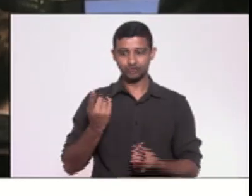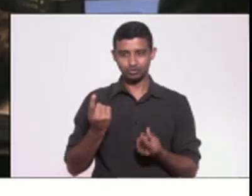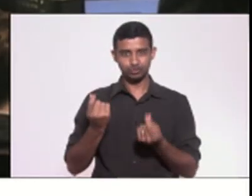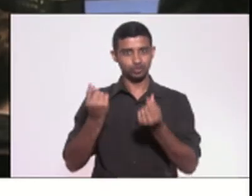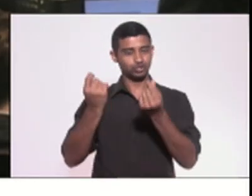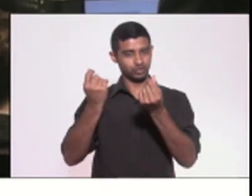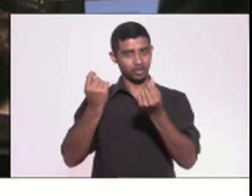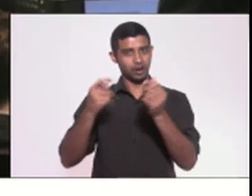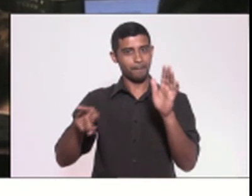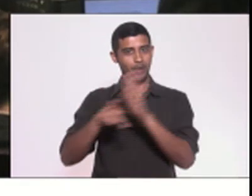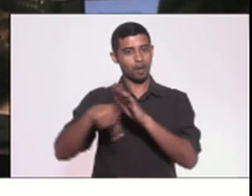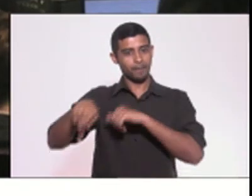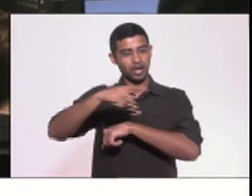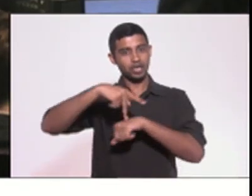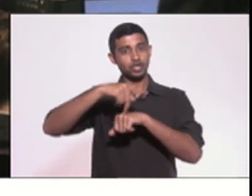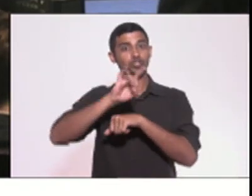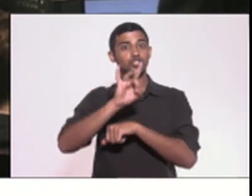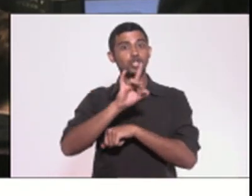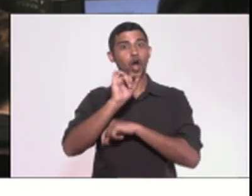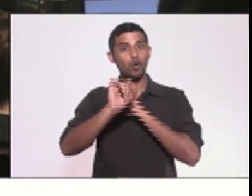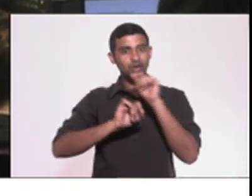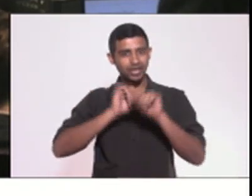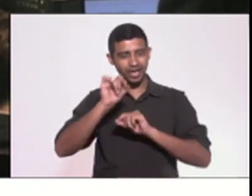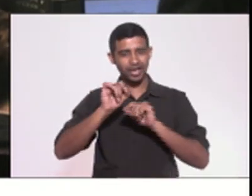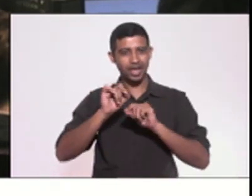tratamento adequado dos resíduos sólidos.